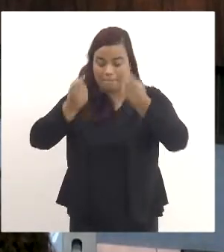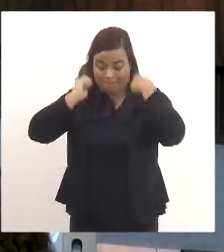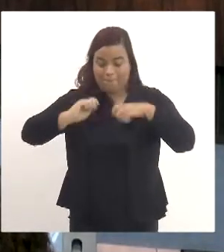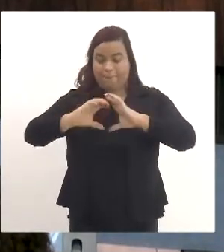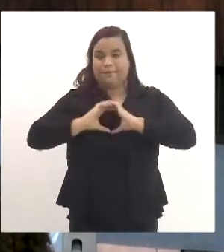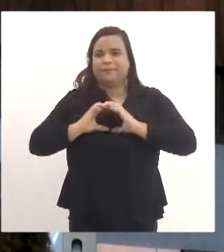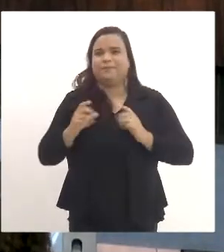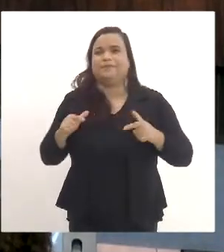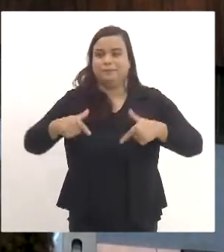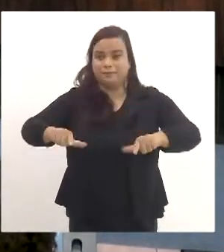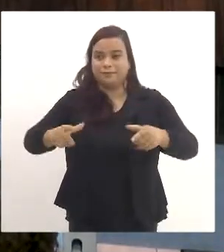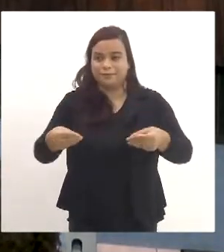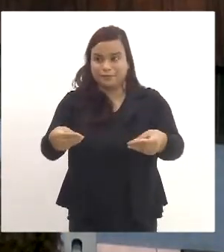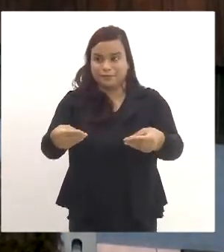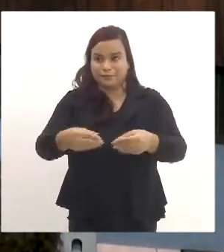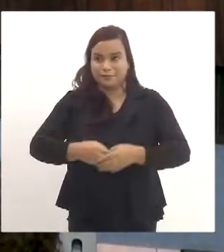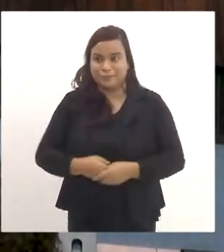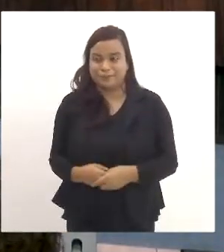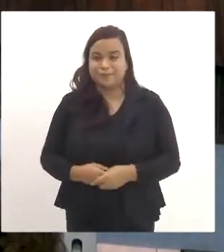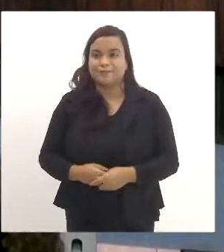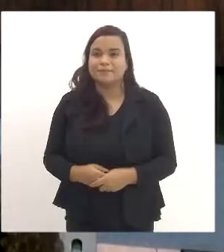diploma.